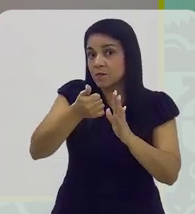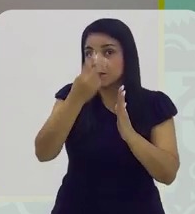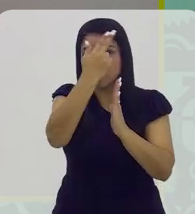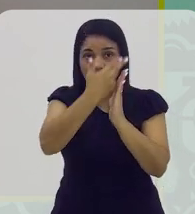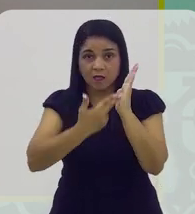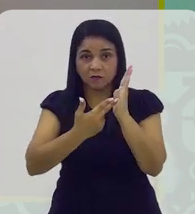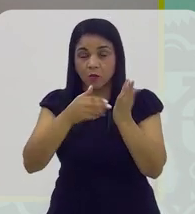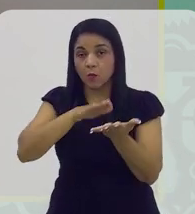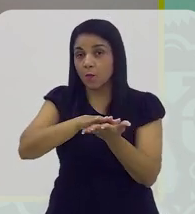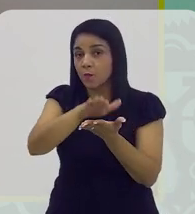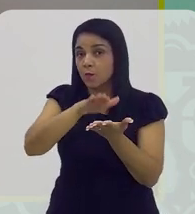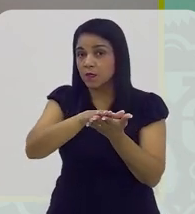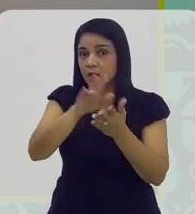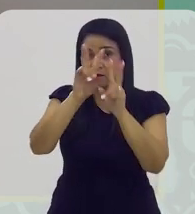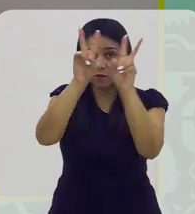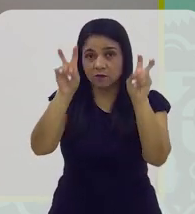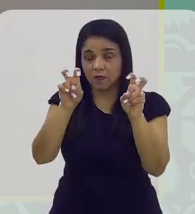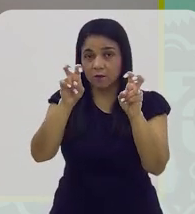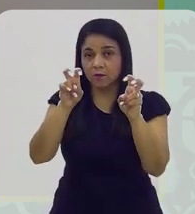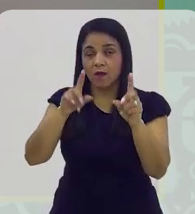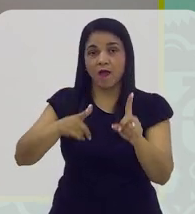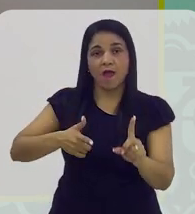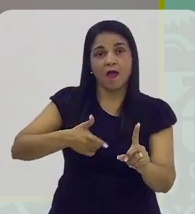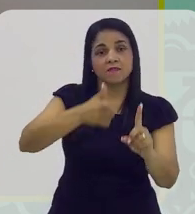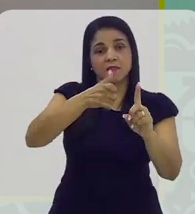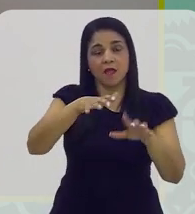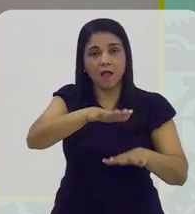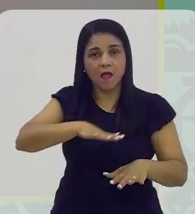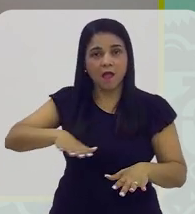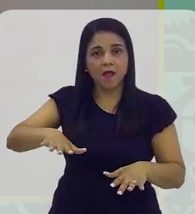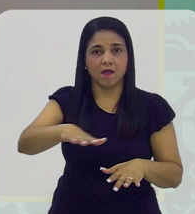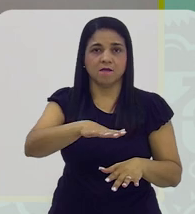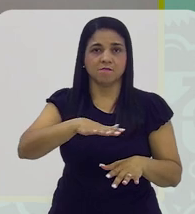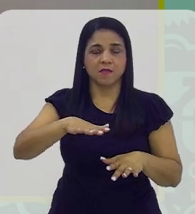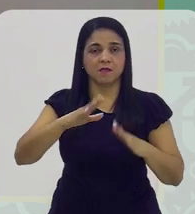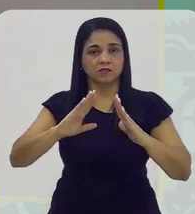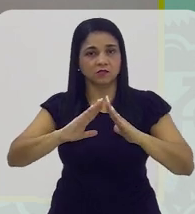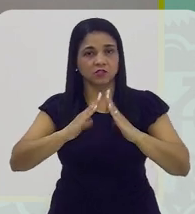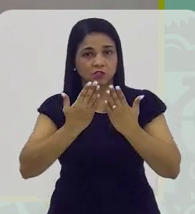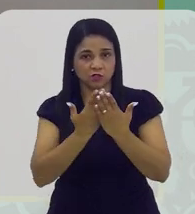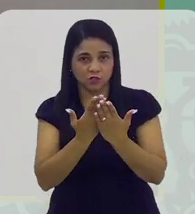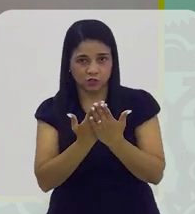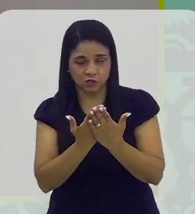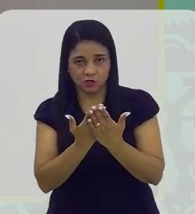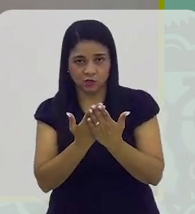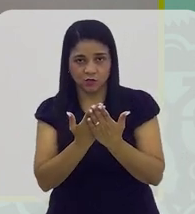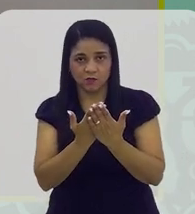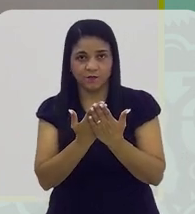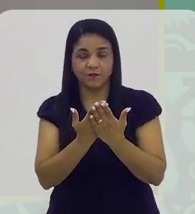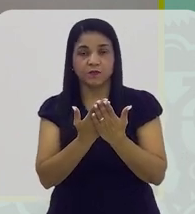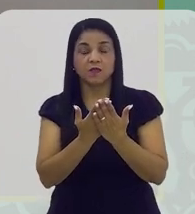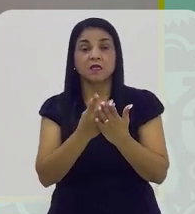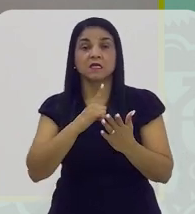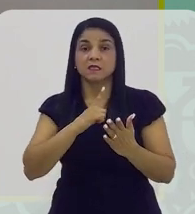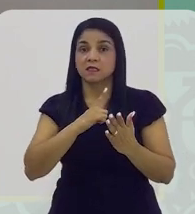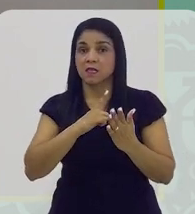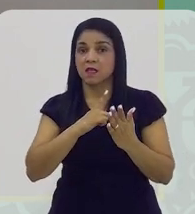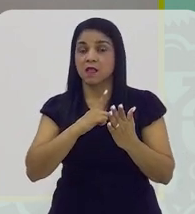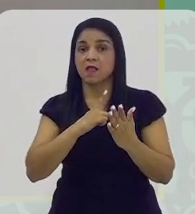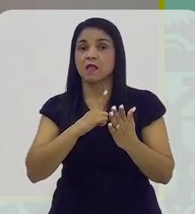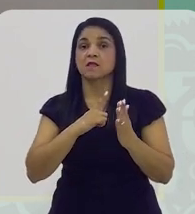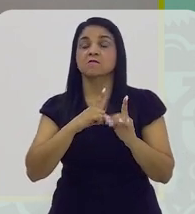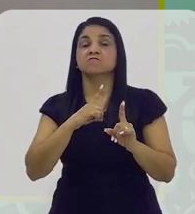relatório que foi publicado sobre o tema ataques em ambientes, nas escolas, e conteúdo, e que